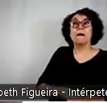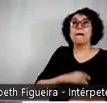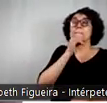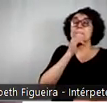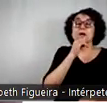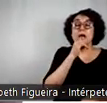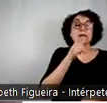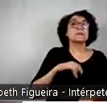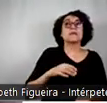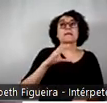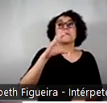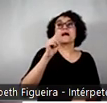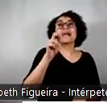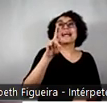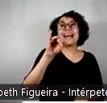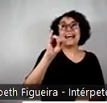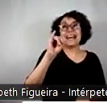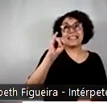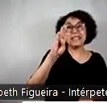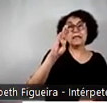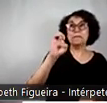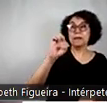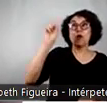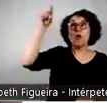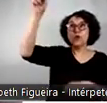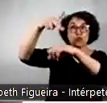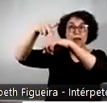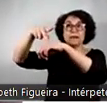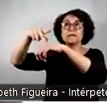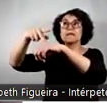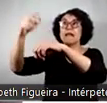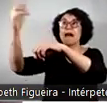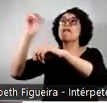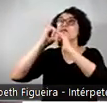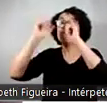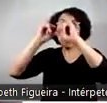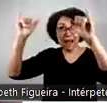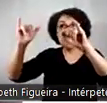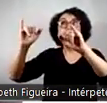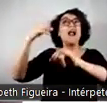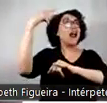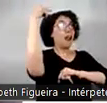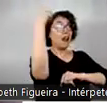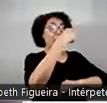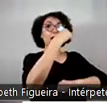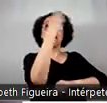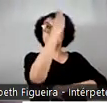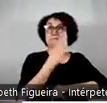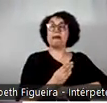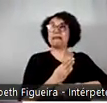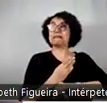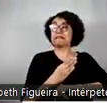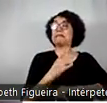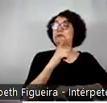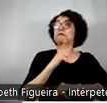conhece o racismo no Brasil, né? E aí, quando eu falo também da xenofobia, da relação de poder, então, por exemplo, eu sei falar português e você não